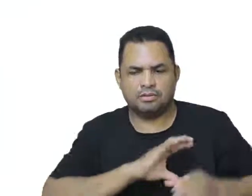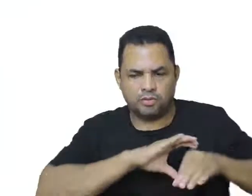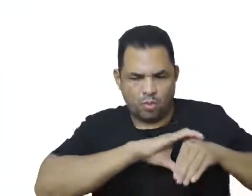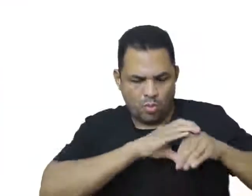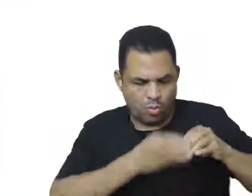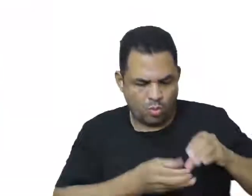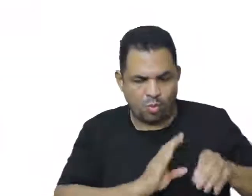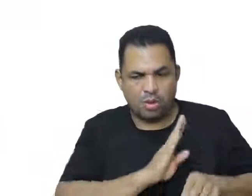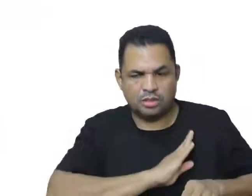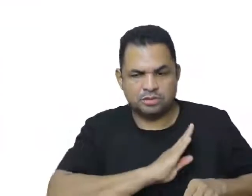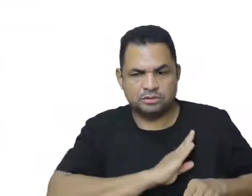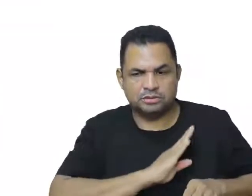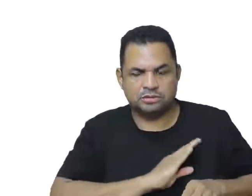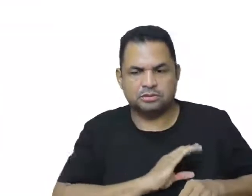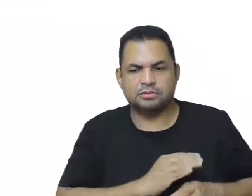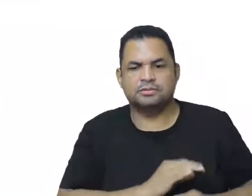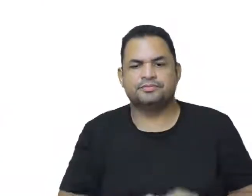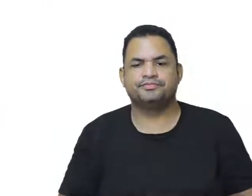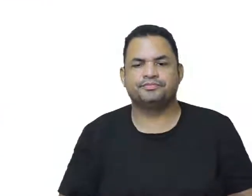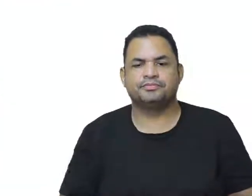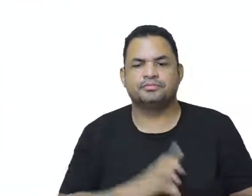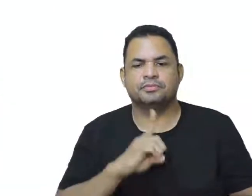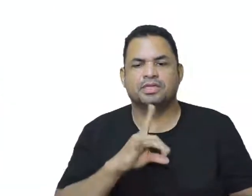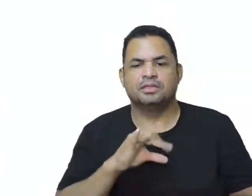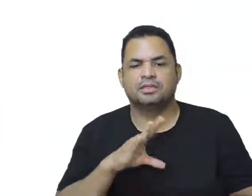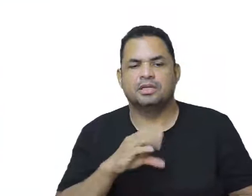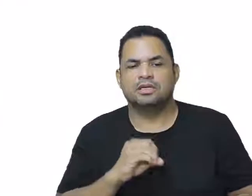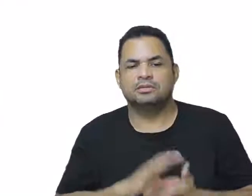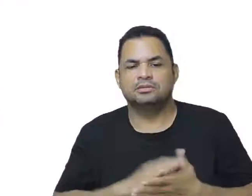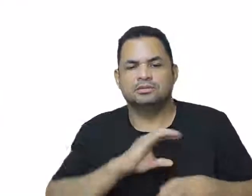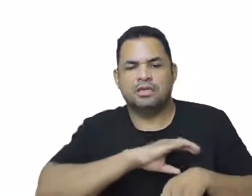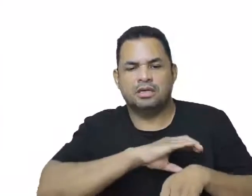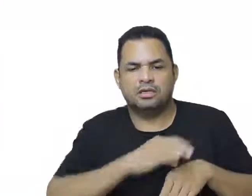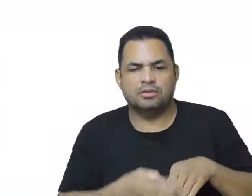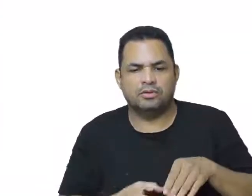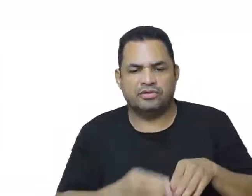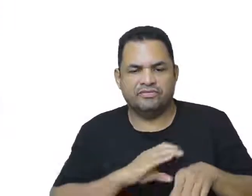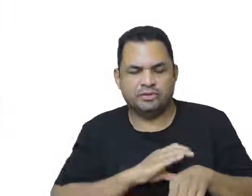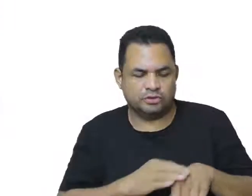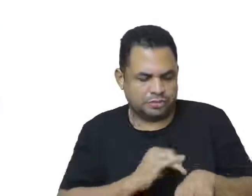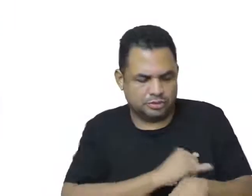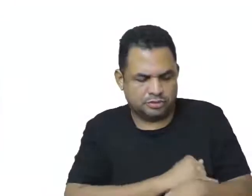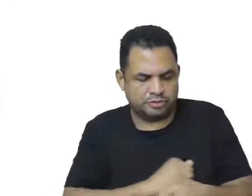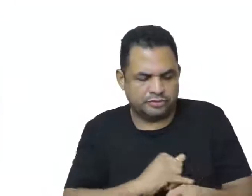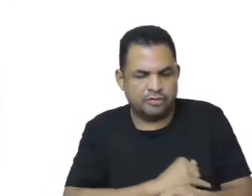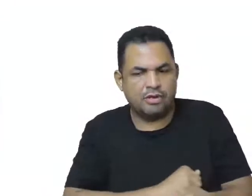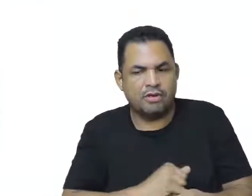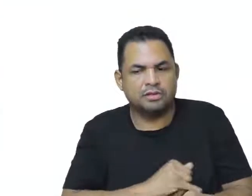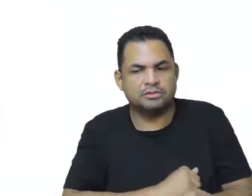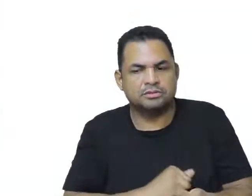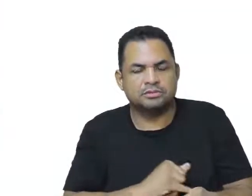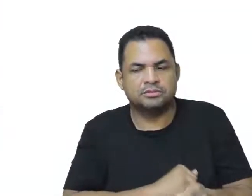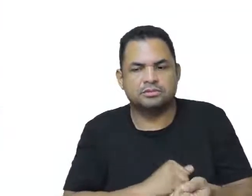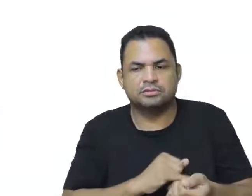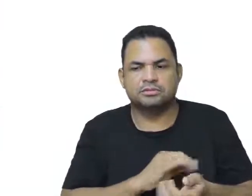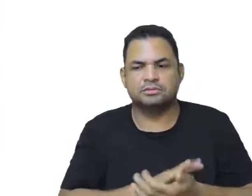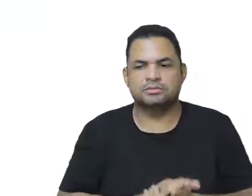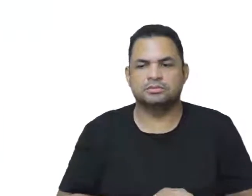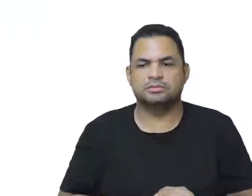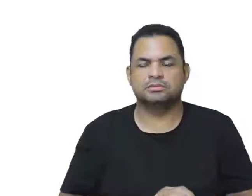e por aí vai, né? E endotélios, que é o revestimento de vasos sanguíneos. Então, nesse caso, né, é um